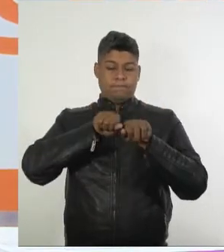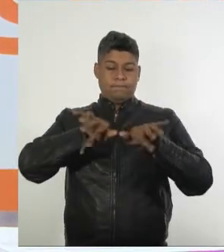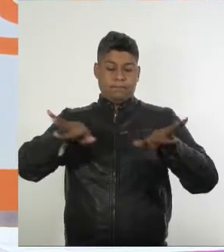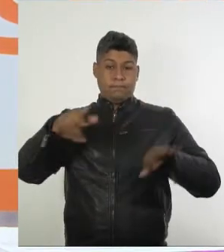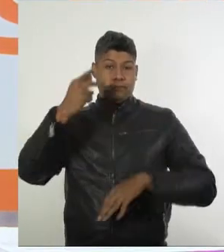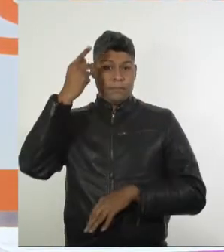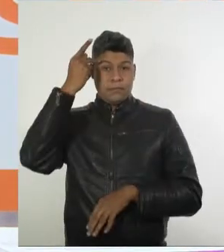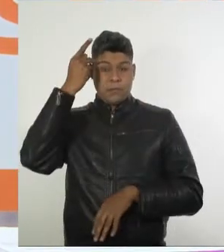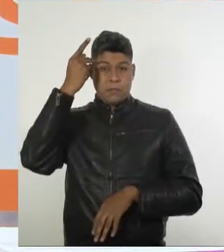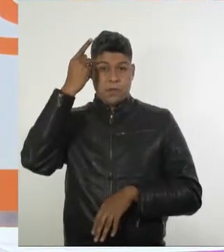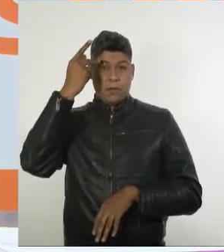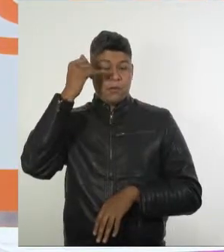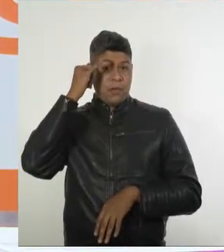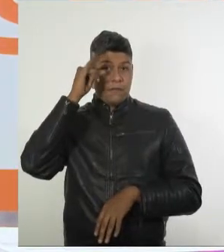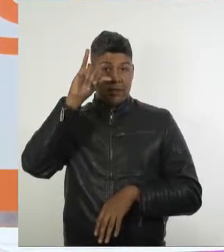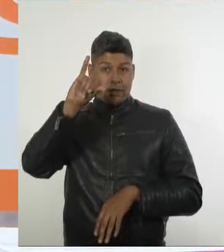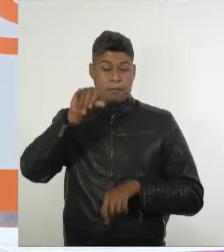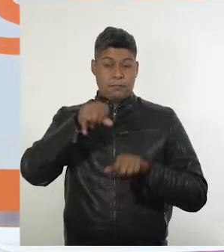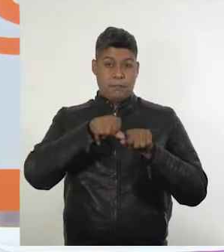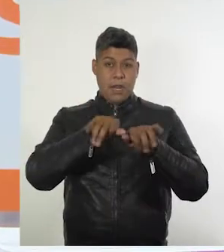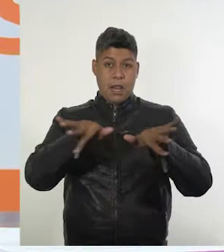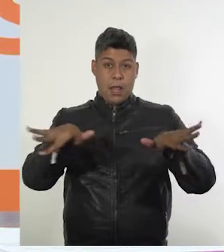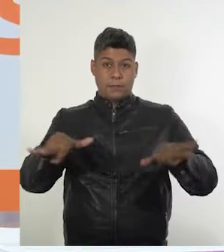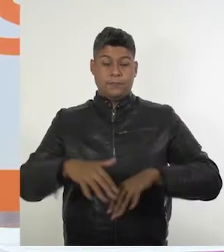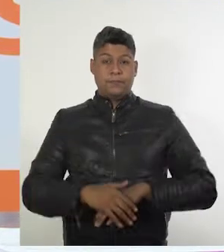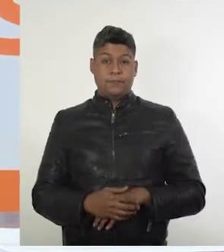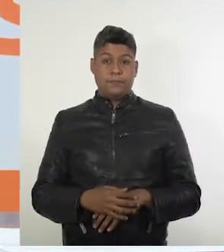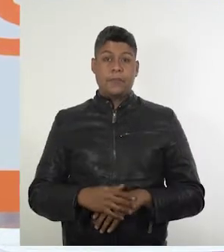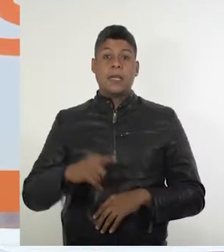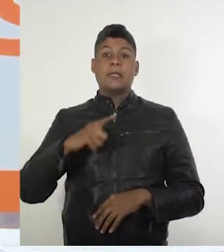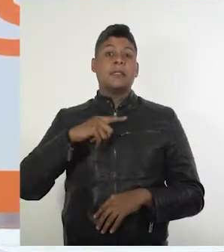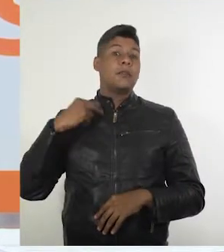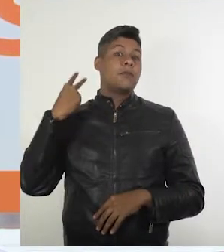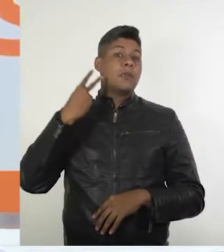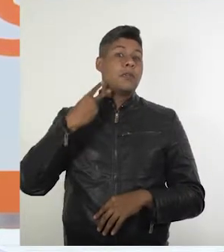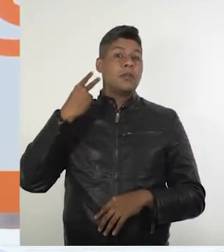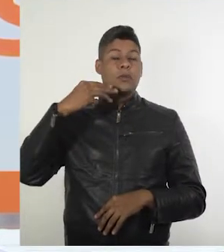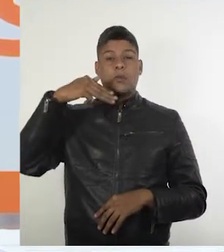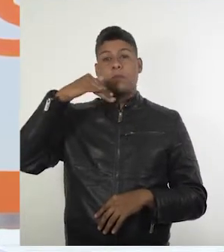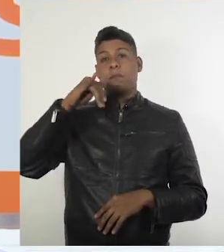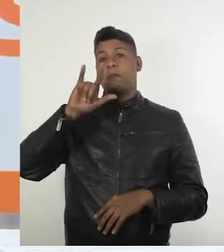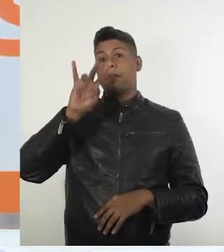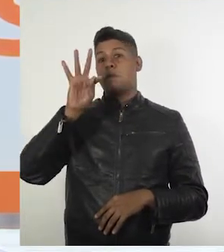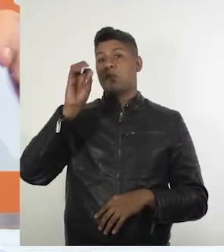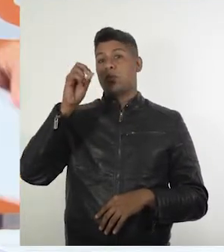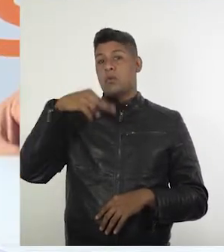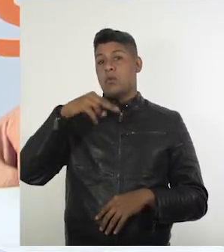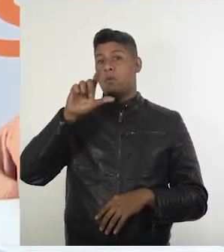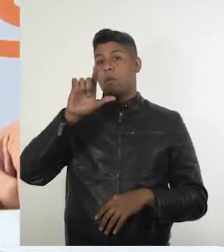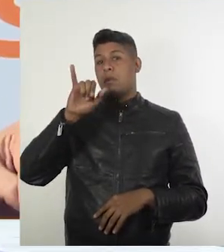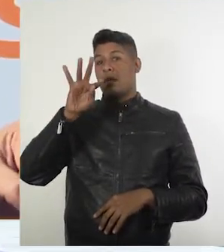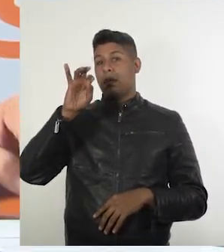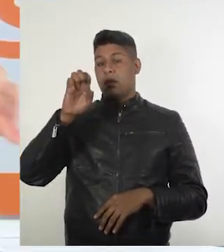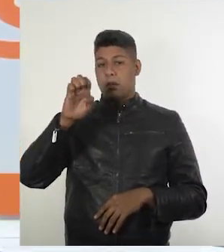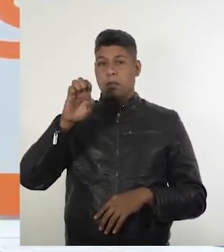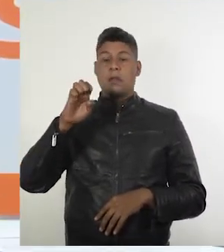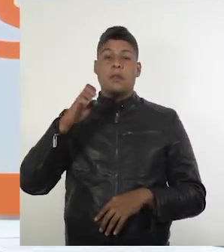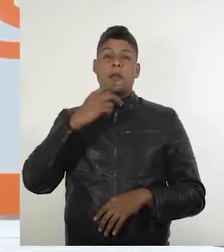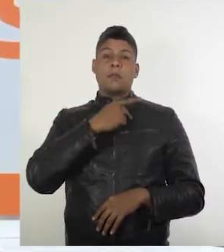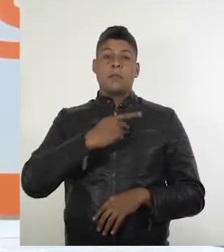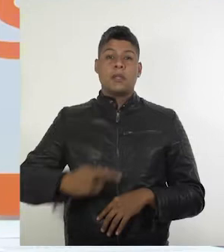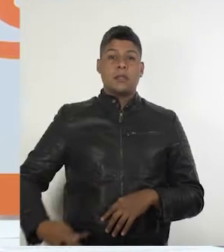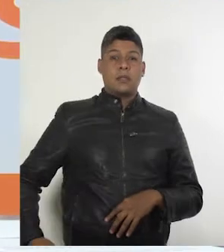Paulo. Estamos aqui com a presença do vereador Milton Leite, presidente da Câmara Municipal de São Paulo. Muito